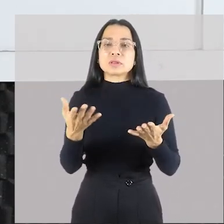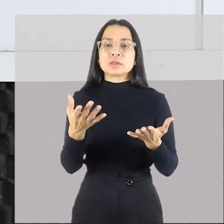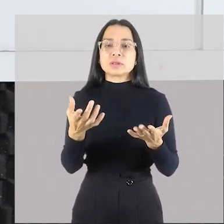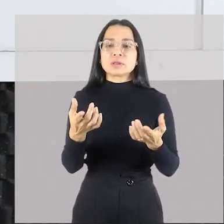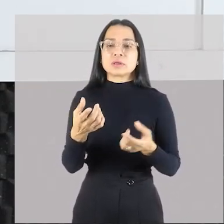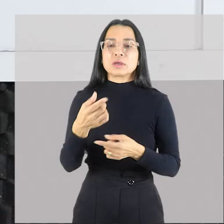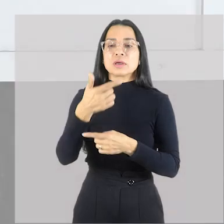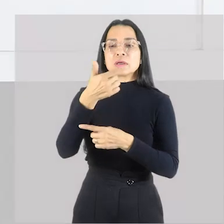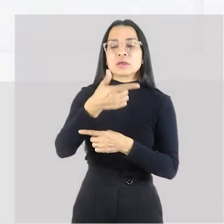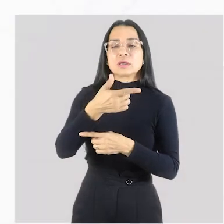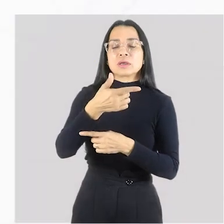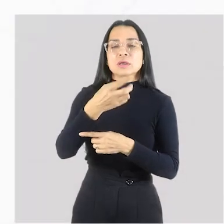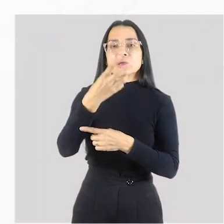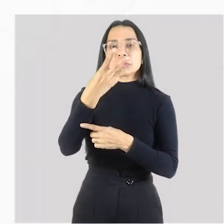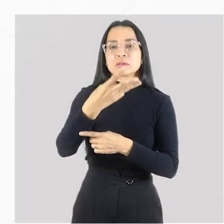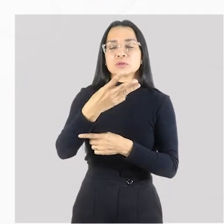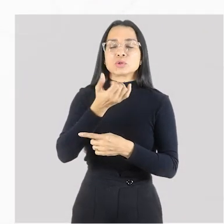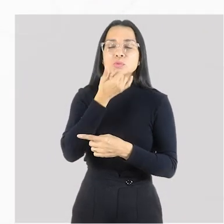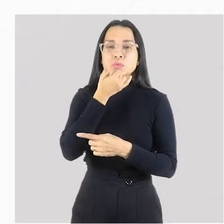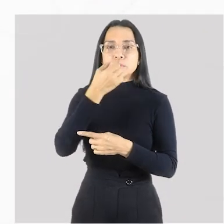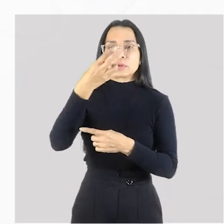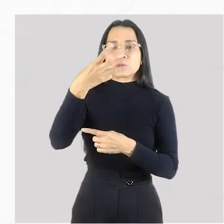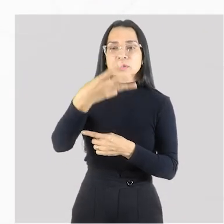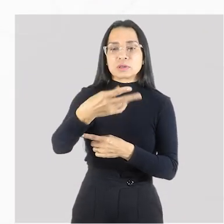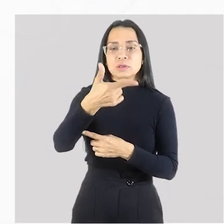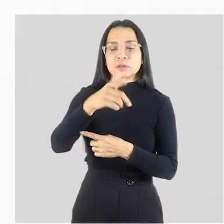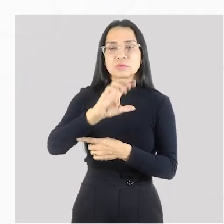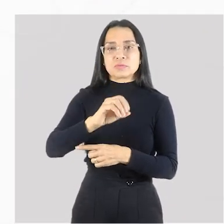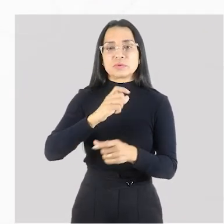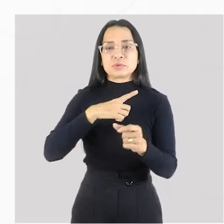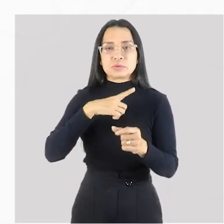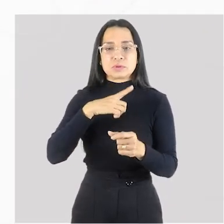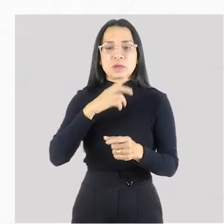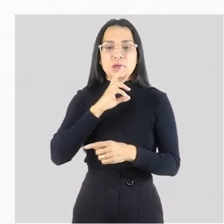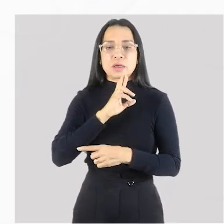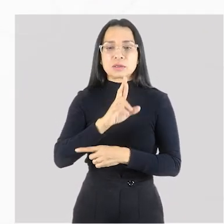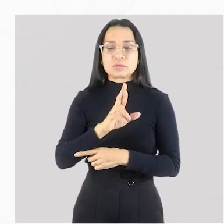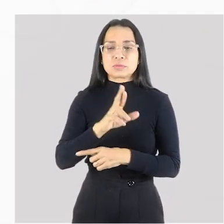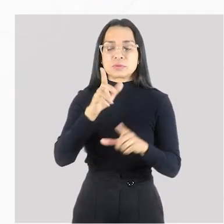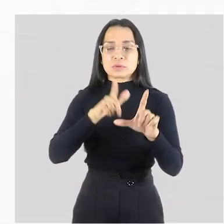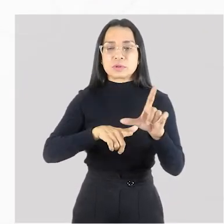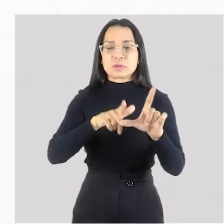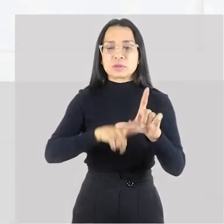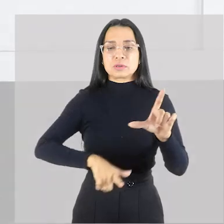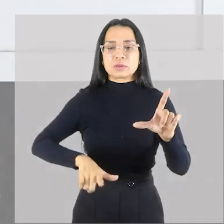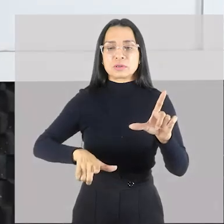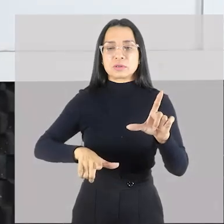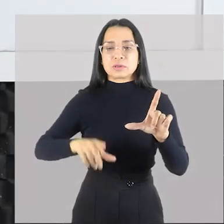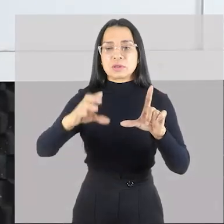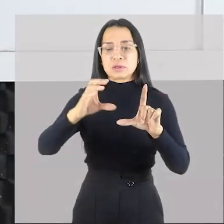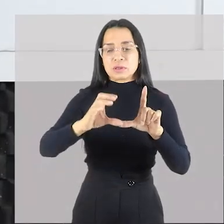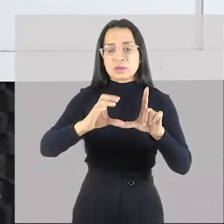mínimo 320, tá? Aí nós temos como resposta a letra D,